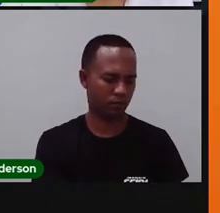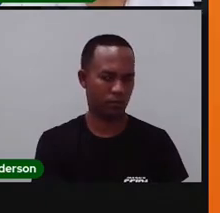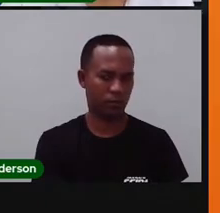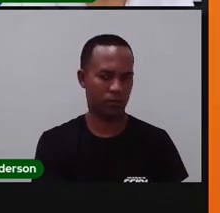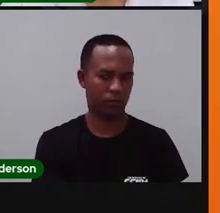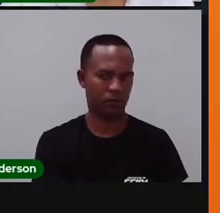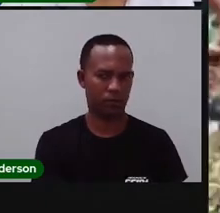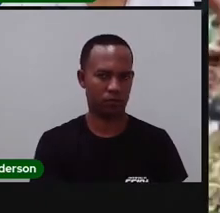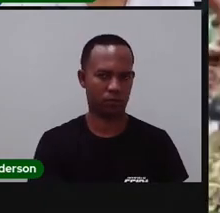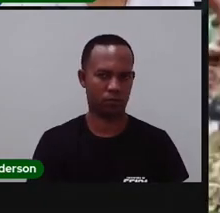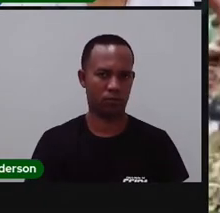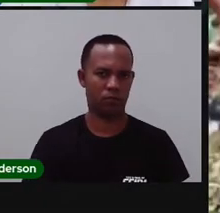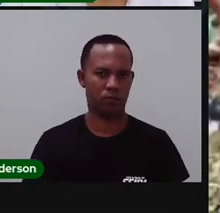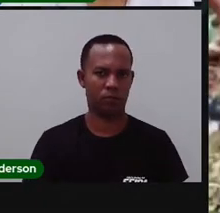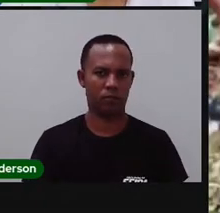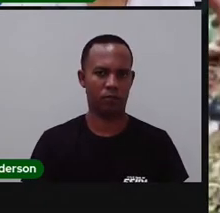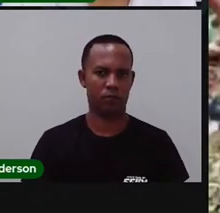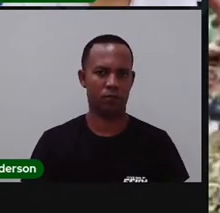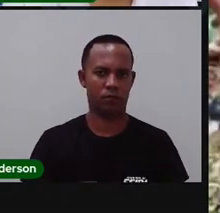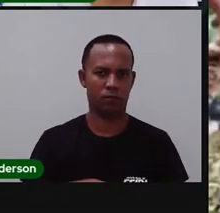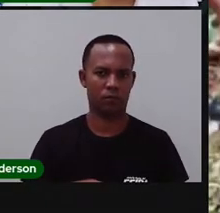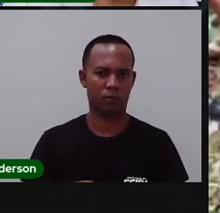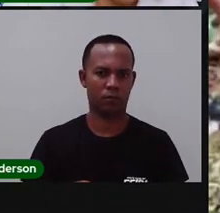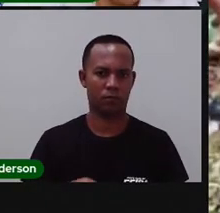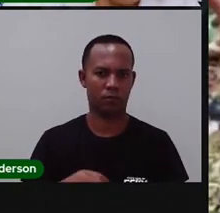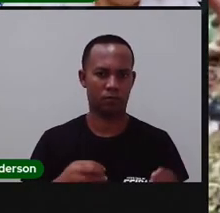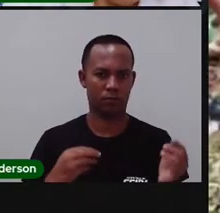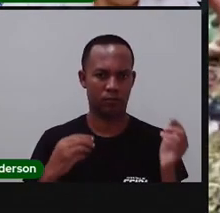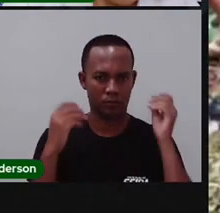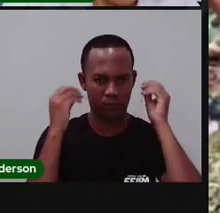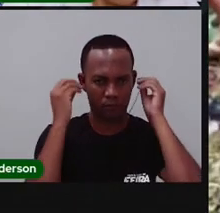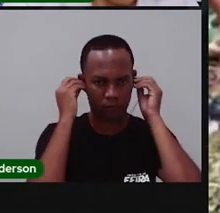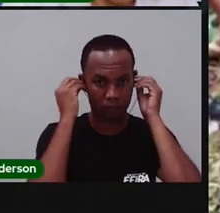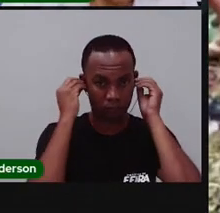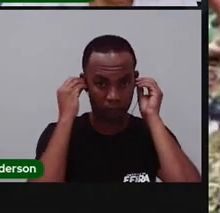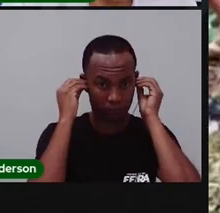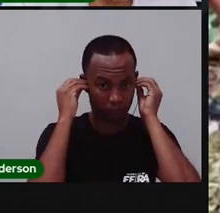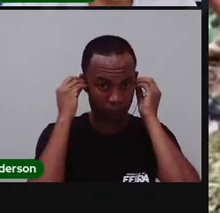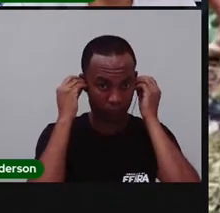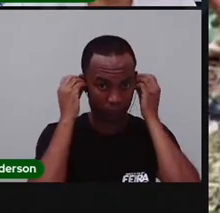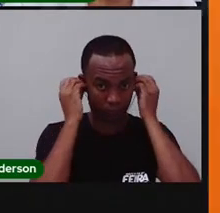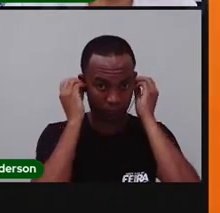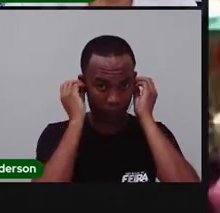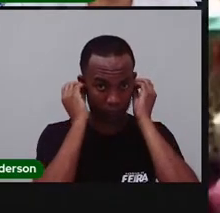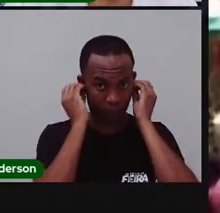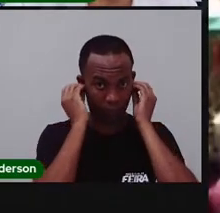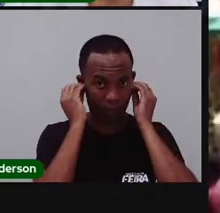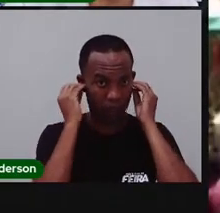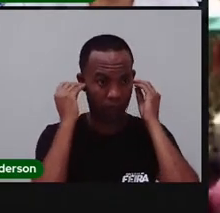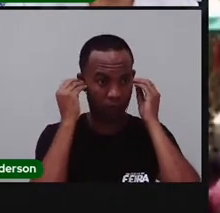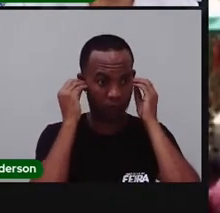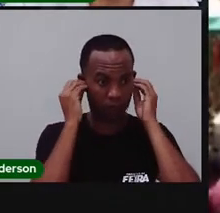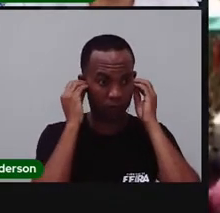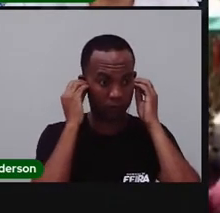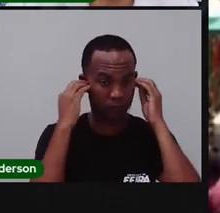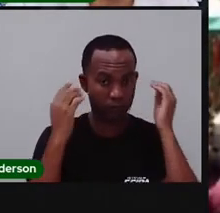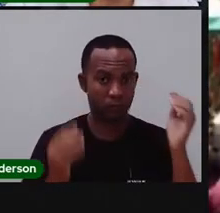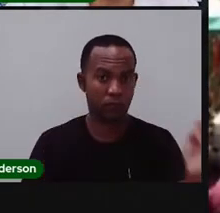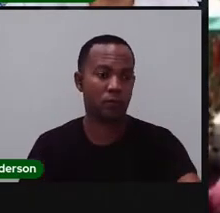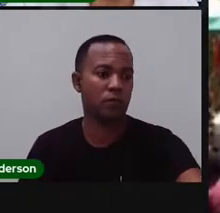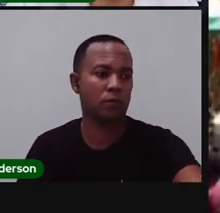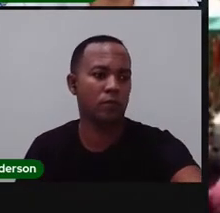Antigamente, as famílias praticavam a agricultura para seu próprio sustento. Com o avanço das tecnologias e